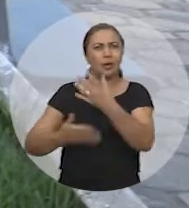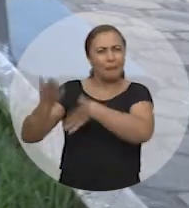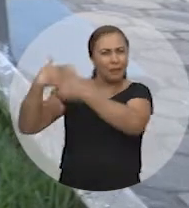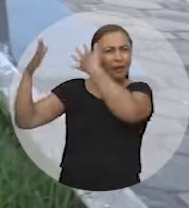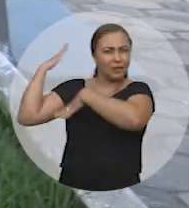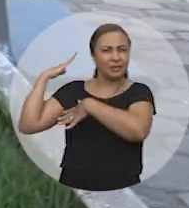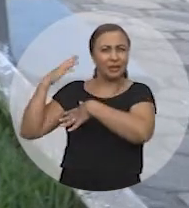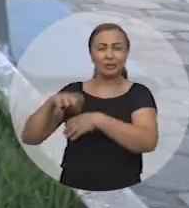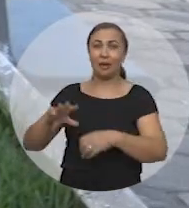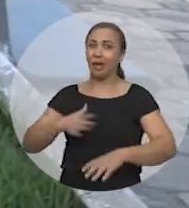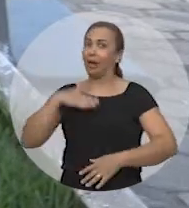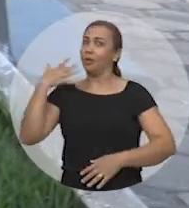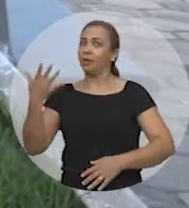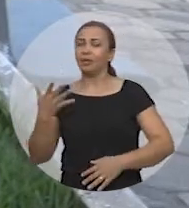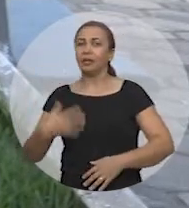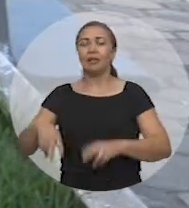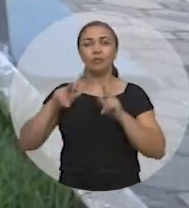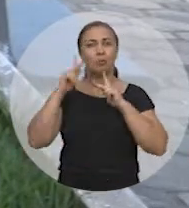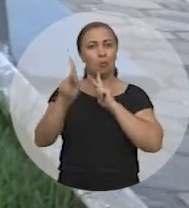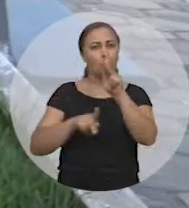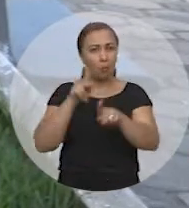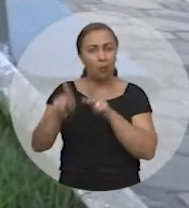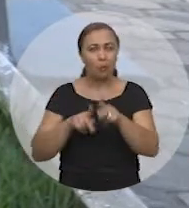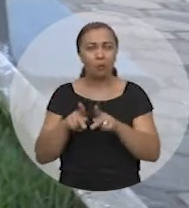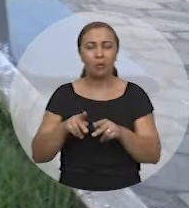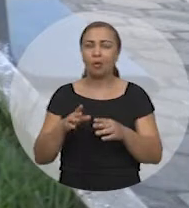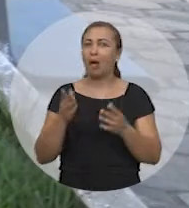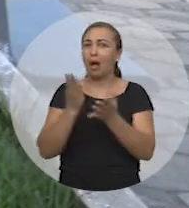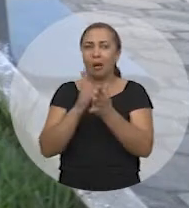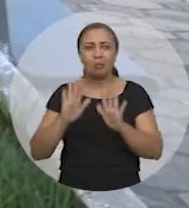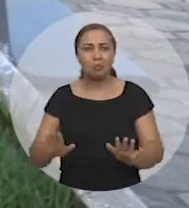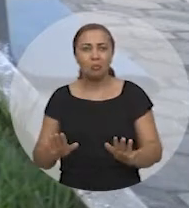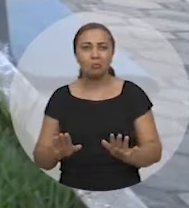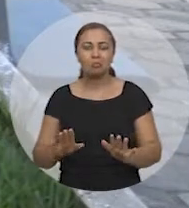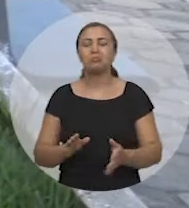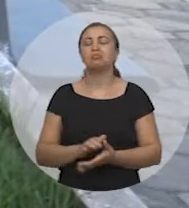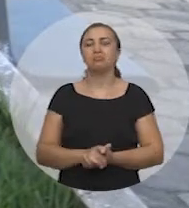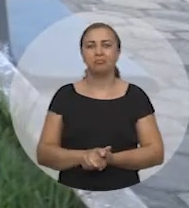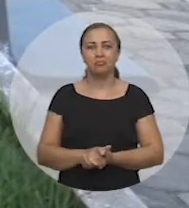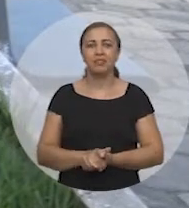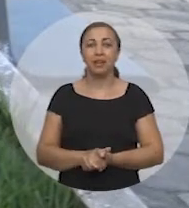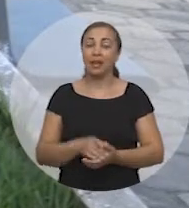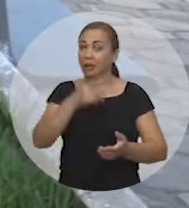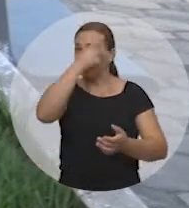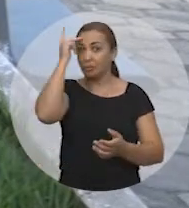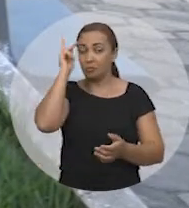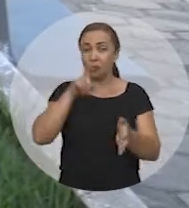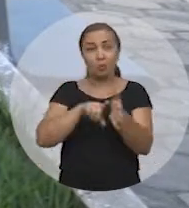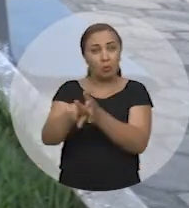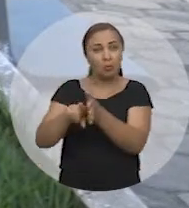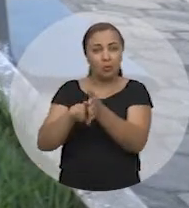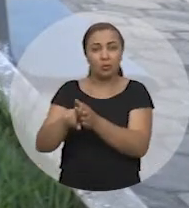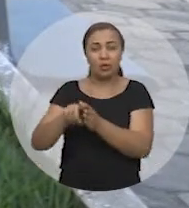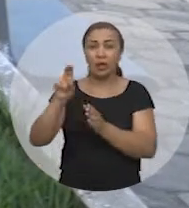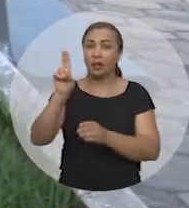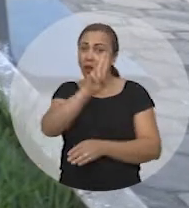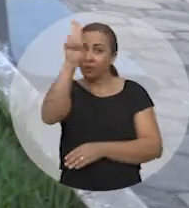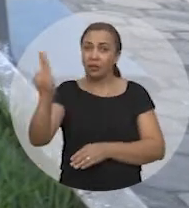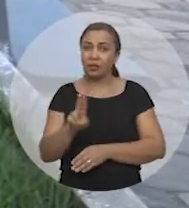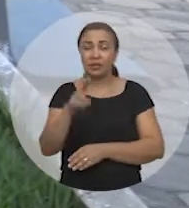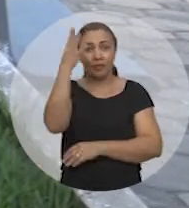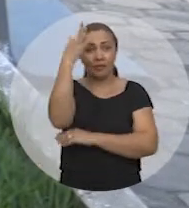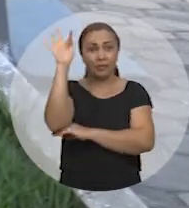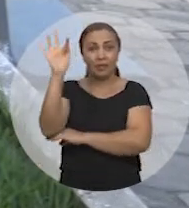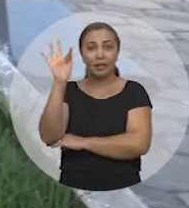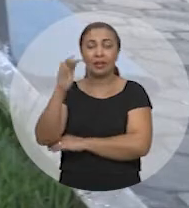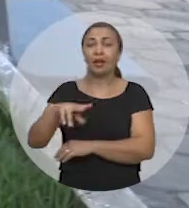assolavam a humanidade podemos ser controladas e outras nem existem mais e pesquisadores da Universidade Federal do